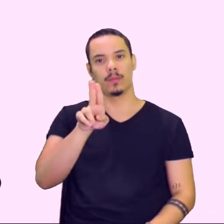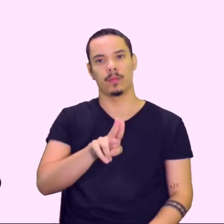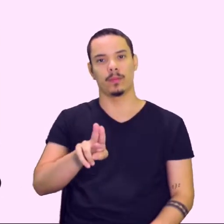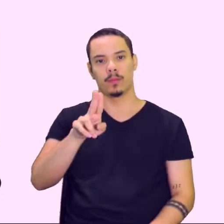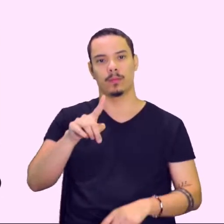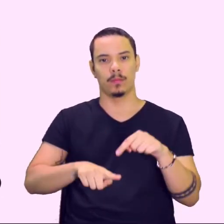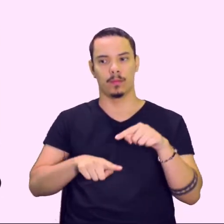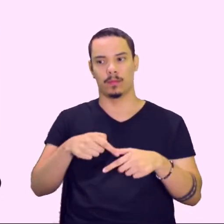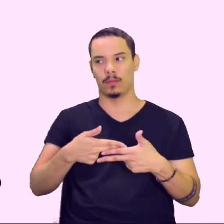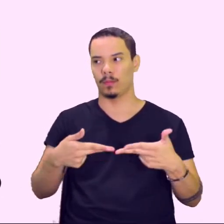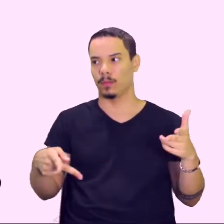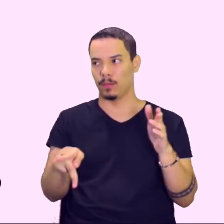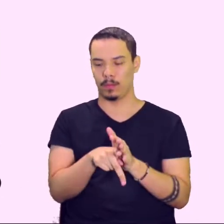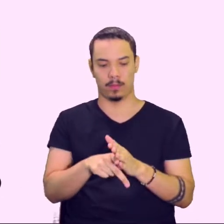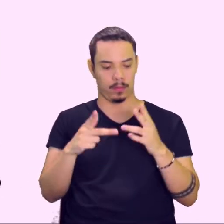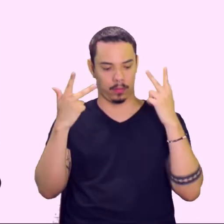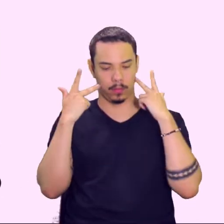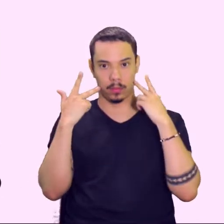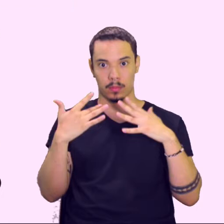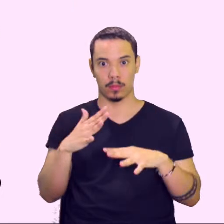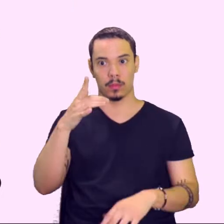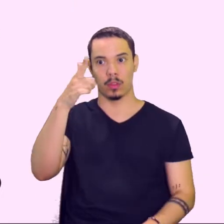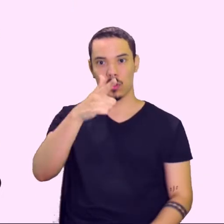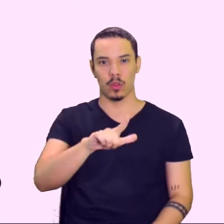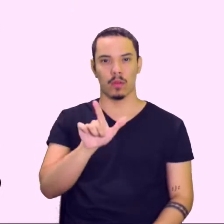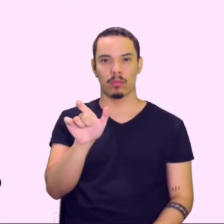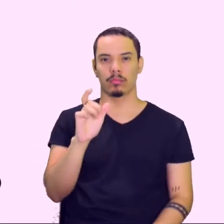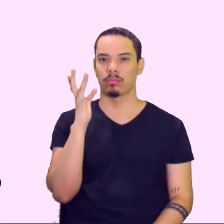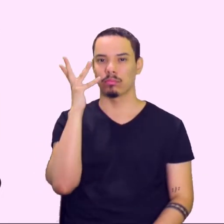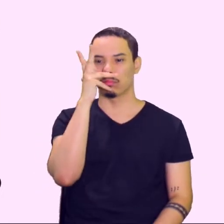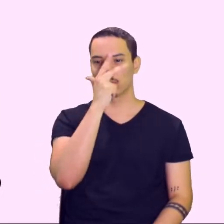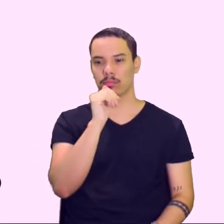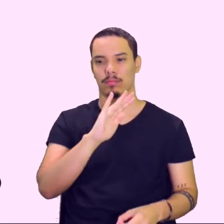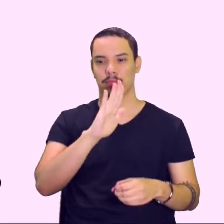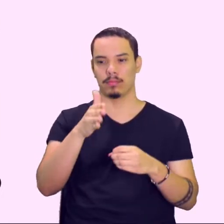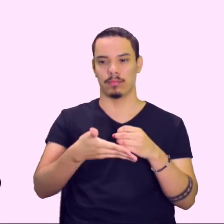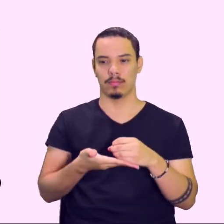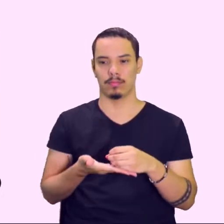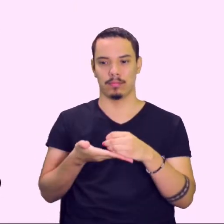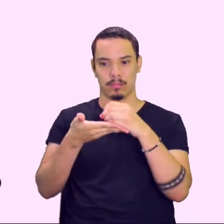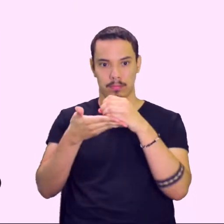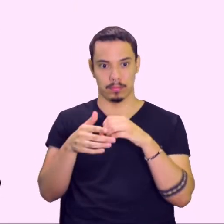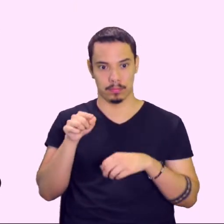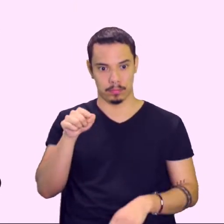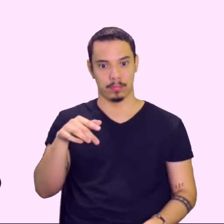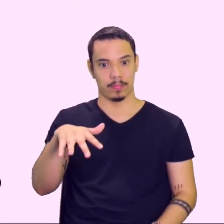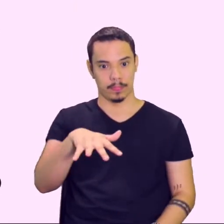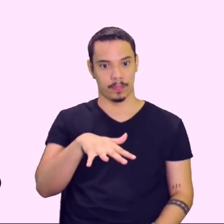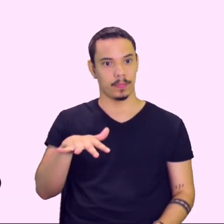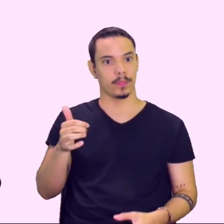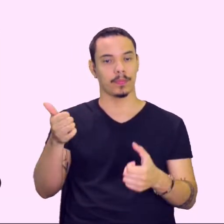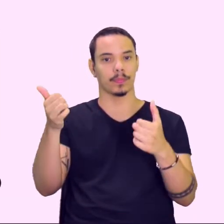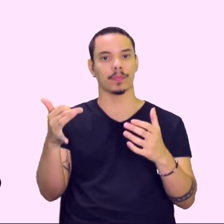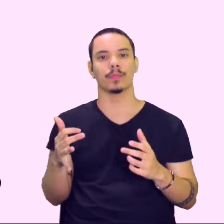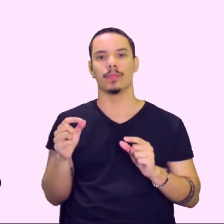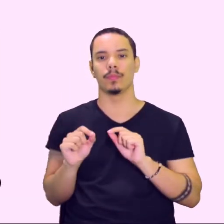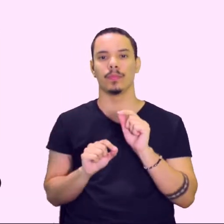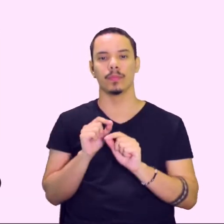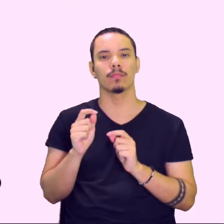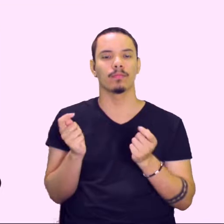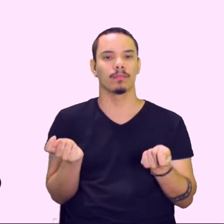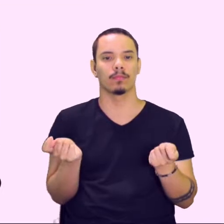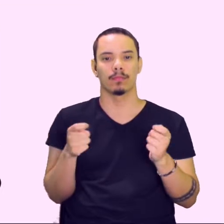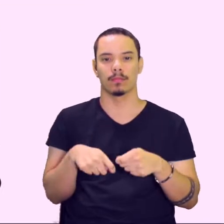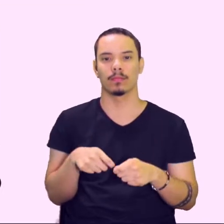recursos naturais. Olha aí novamente a palavra bonita, né? Sustentabilidade. Olha só, essa área ela já permite, né,